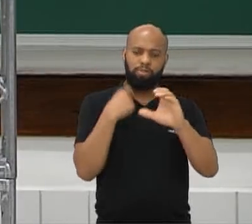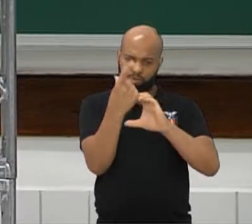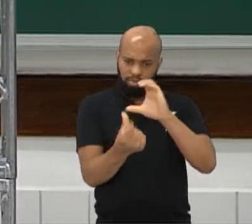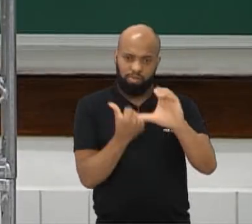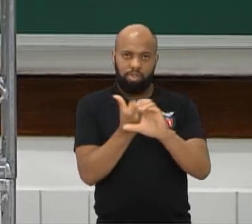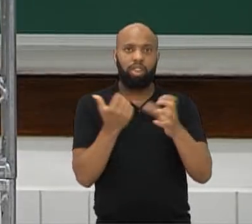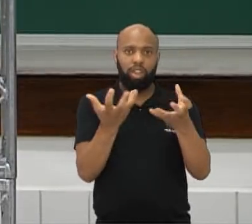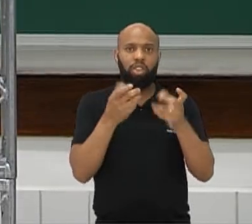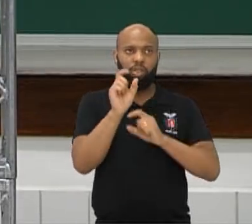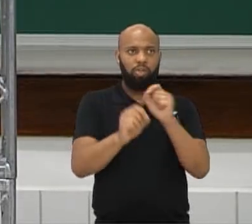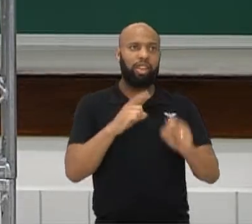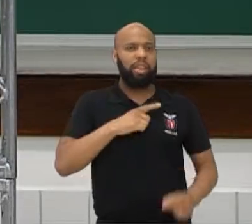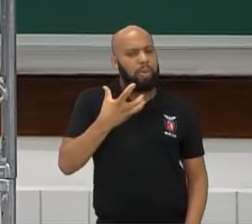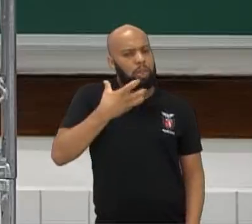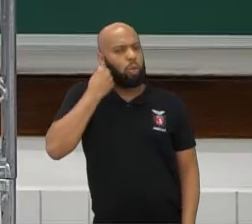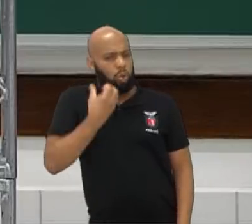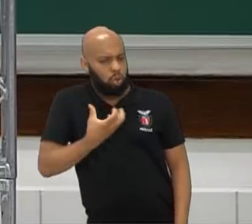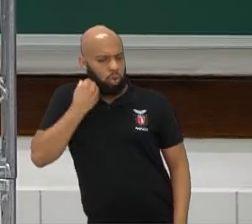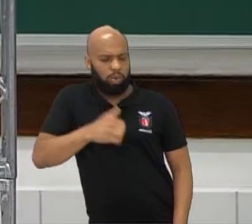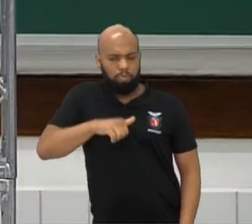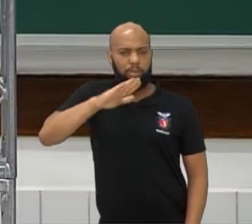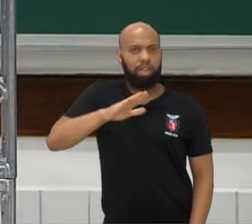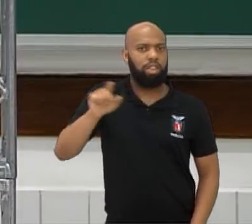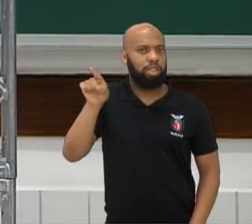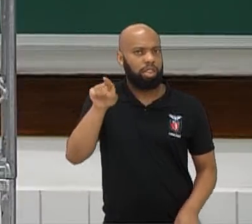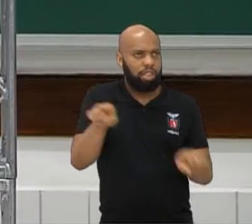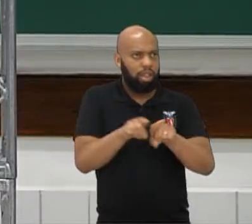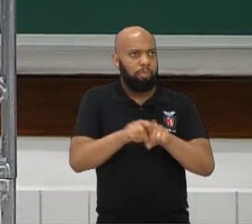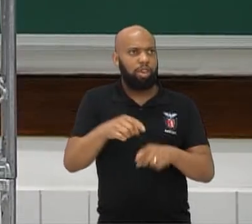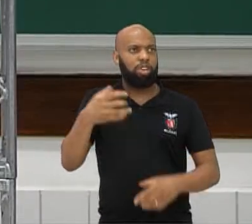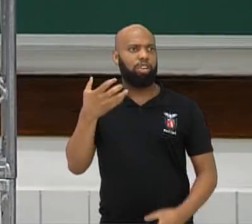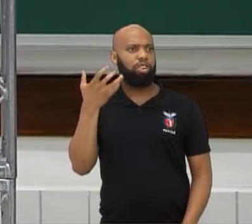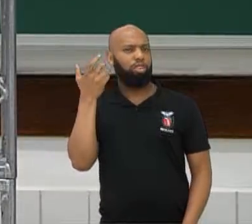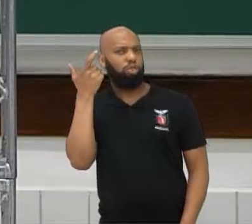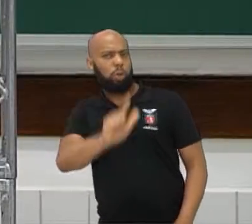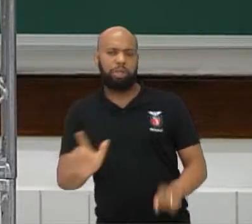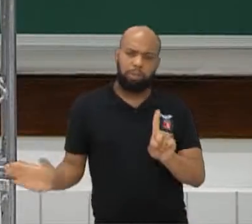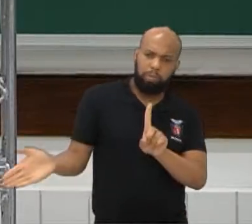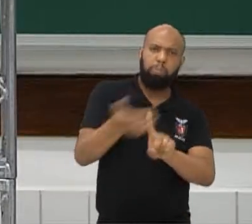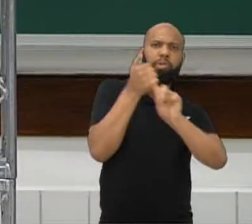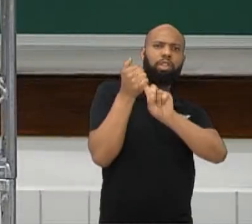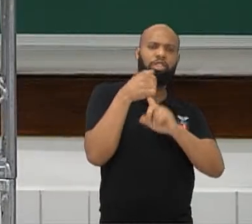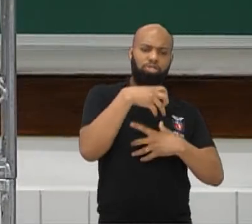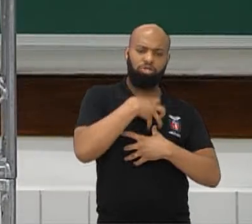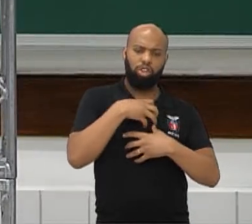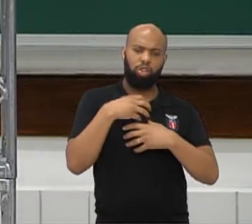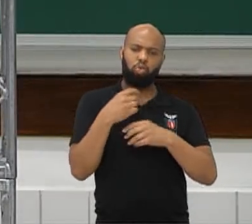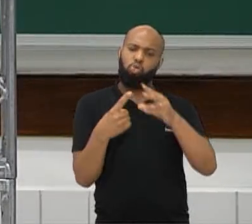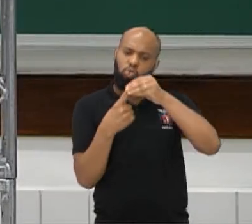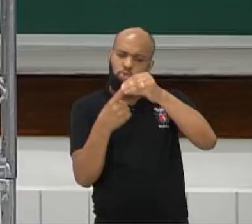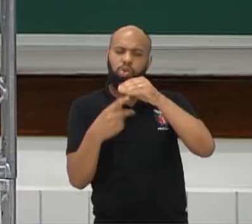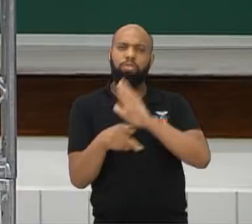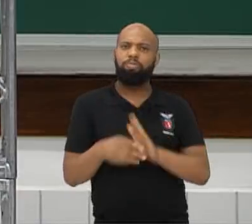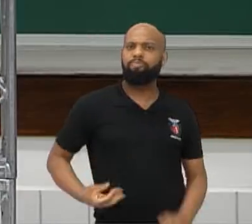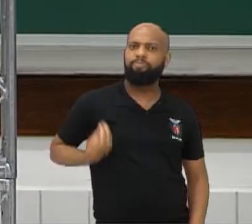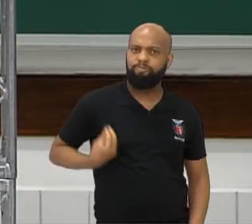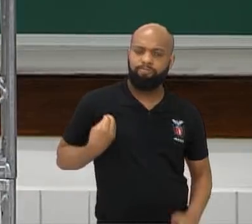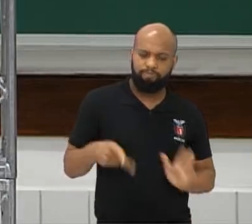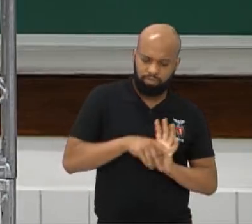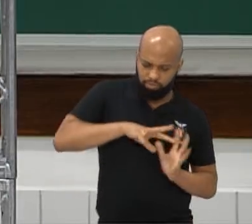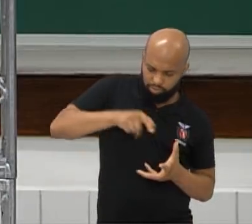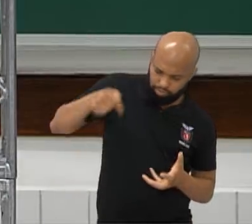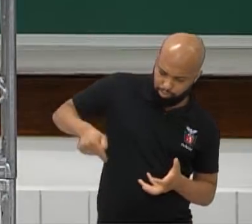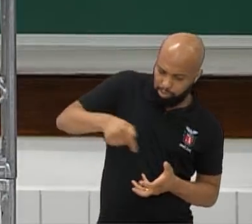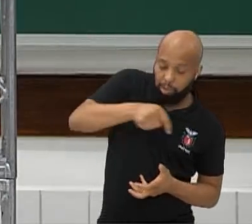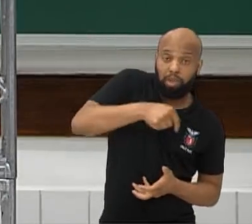ampliar, conseguir mais lucros e se tornar cada vez mais hegemônico, né, como uma forma única de sobrevivência pelo mundo.